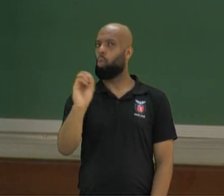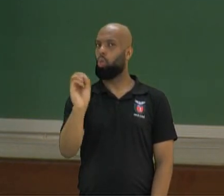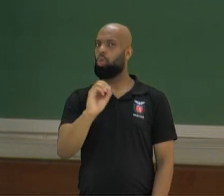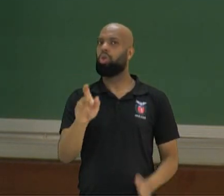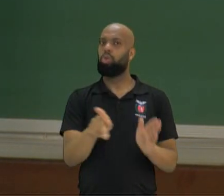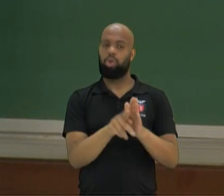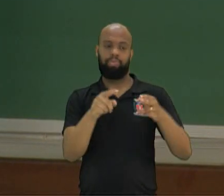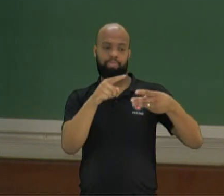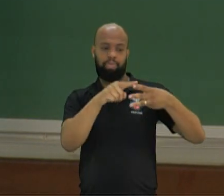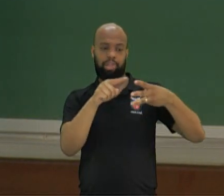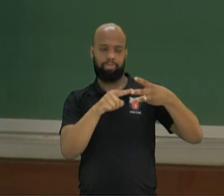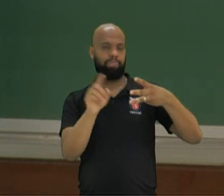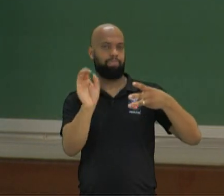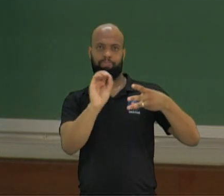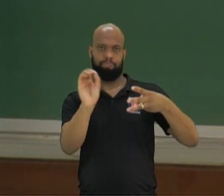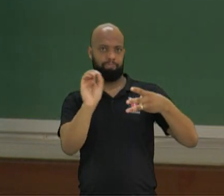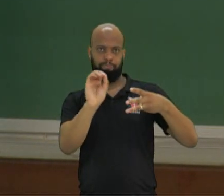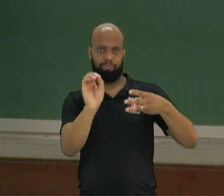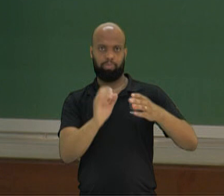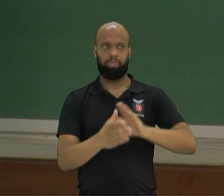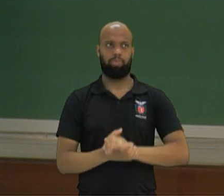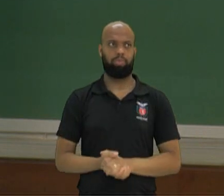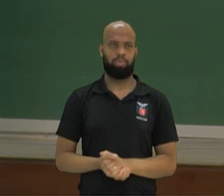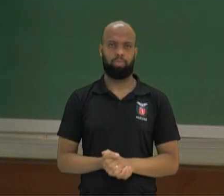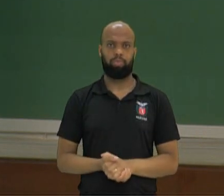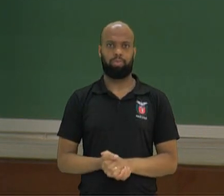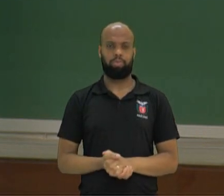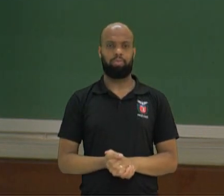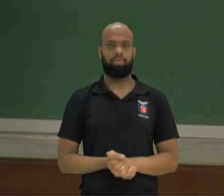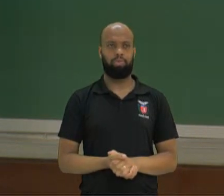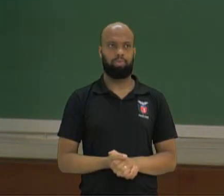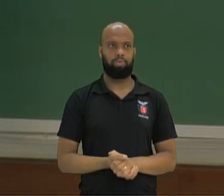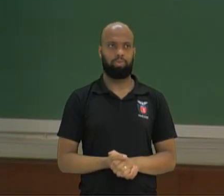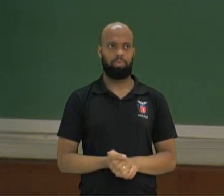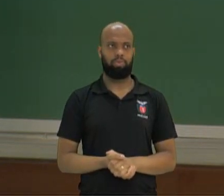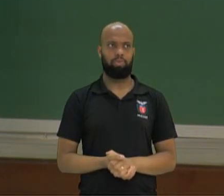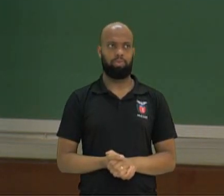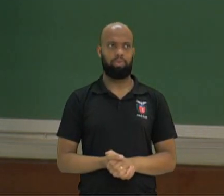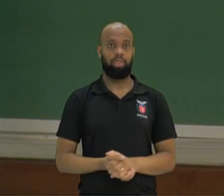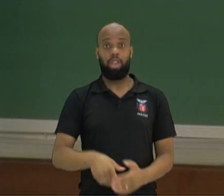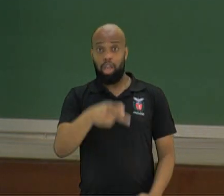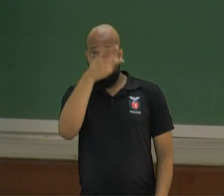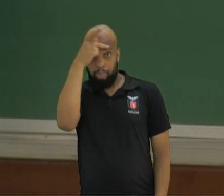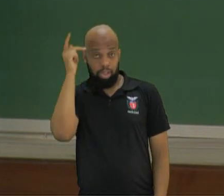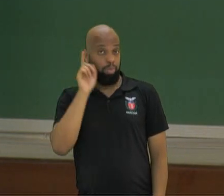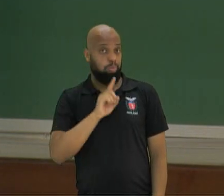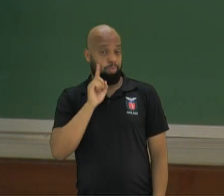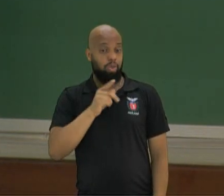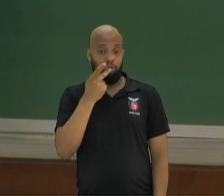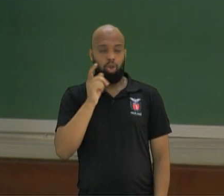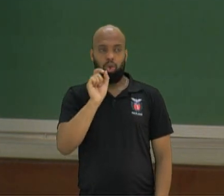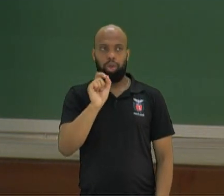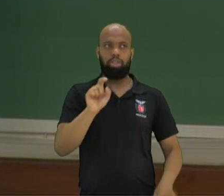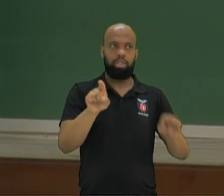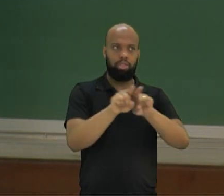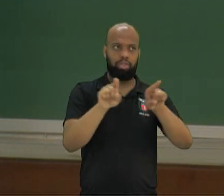usadas nos outros participantes, da Lituânia e os russos. Tá? Os americanos, inclusive, disseram